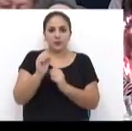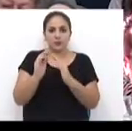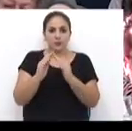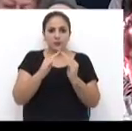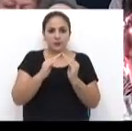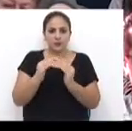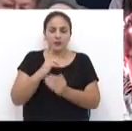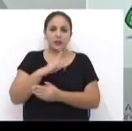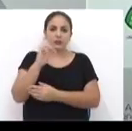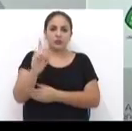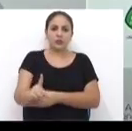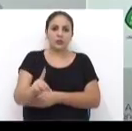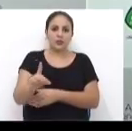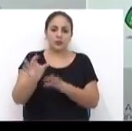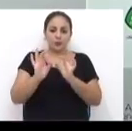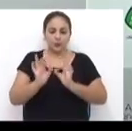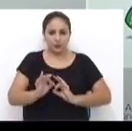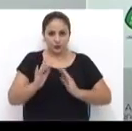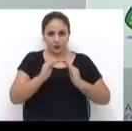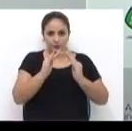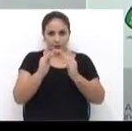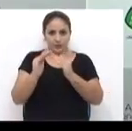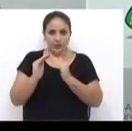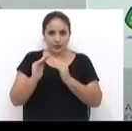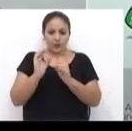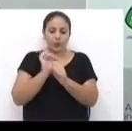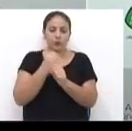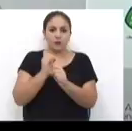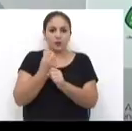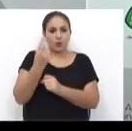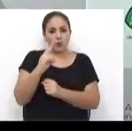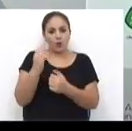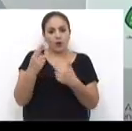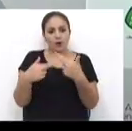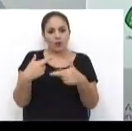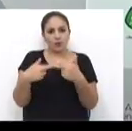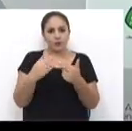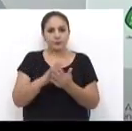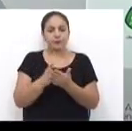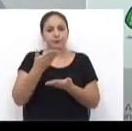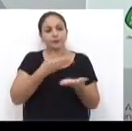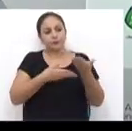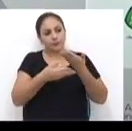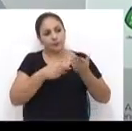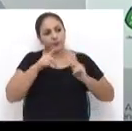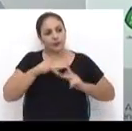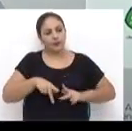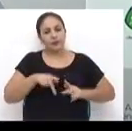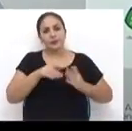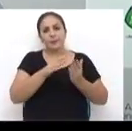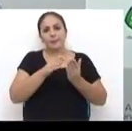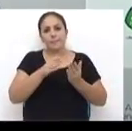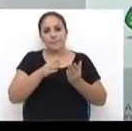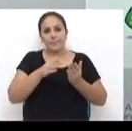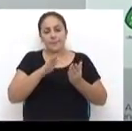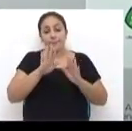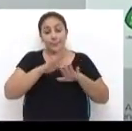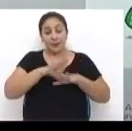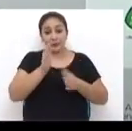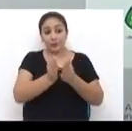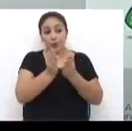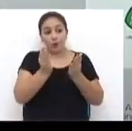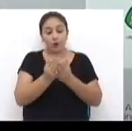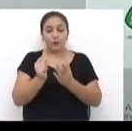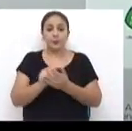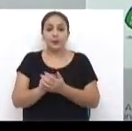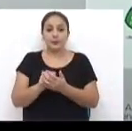construção e reforma. Vai atender aquelas pessoas de baixa renda, classe média, pessoas que não têm essa